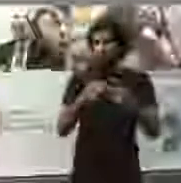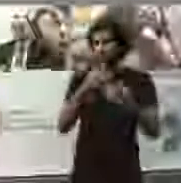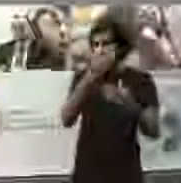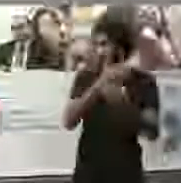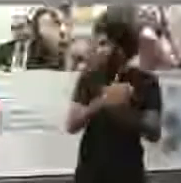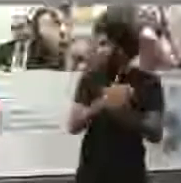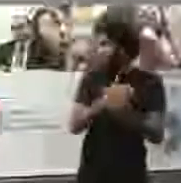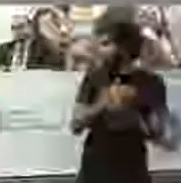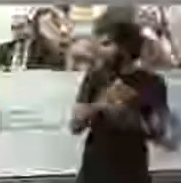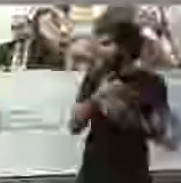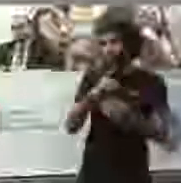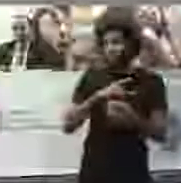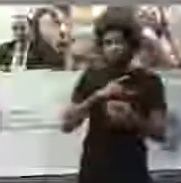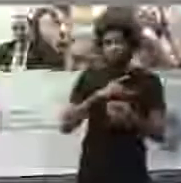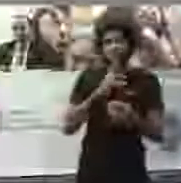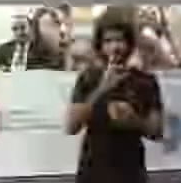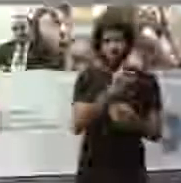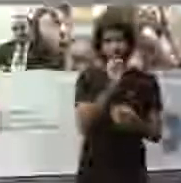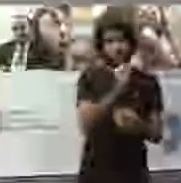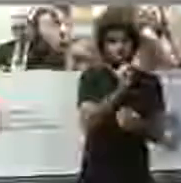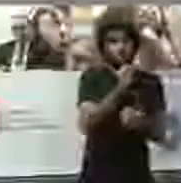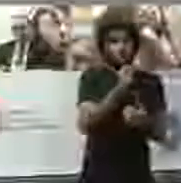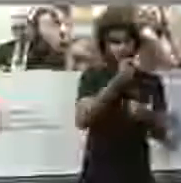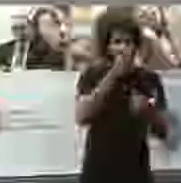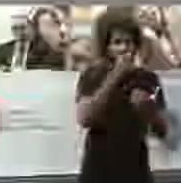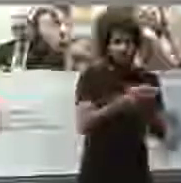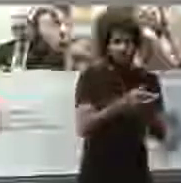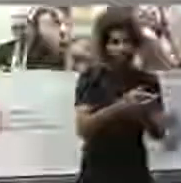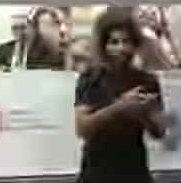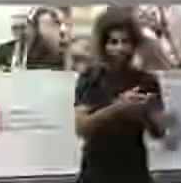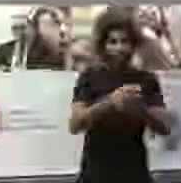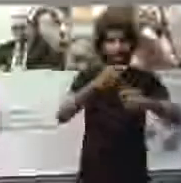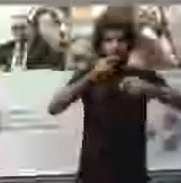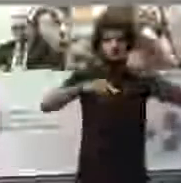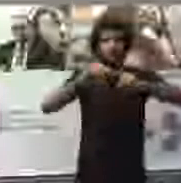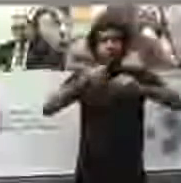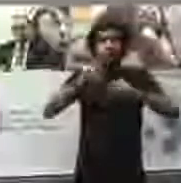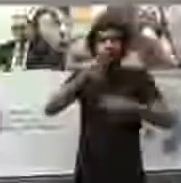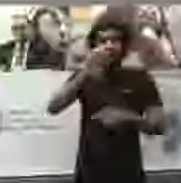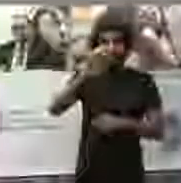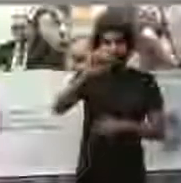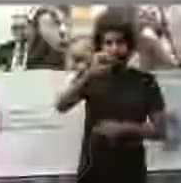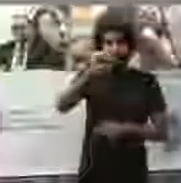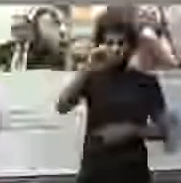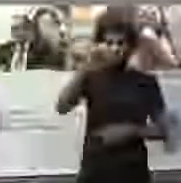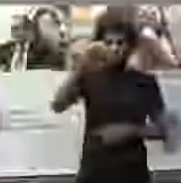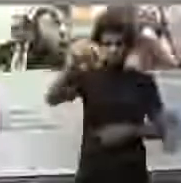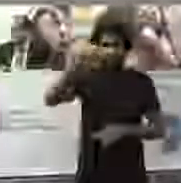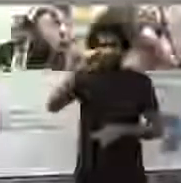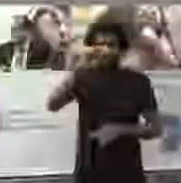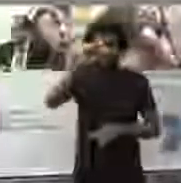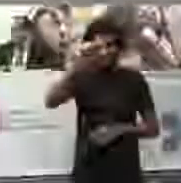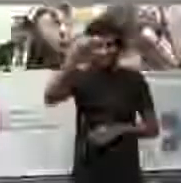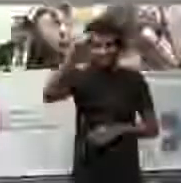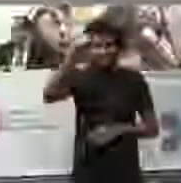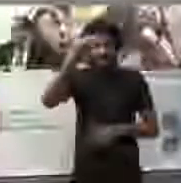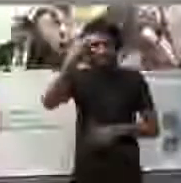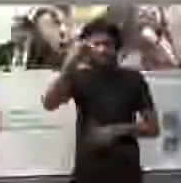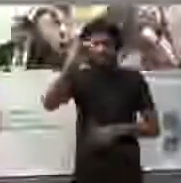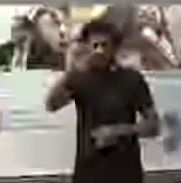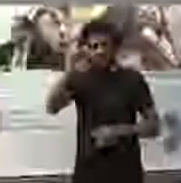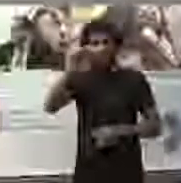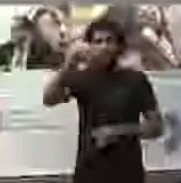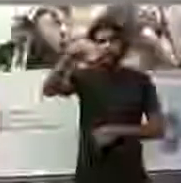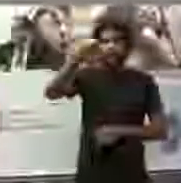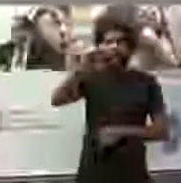era que um objeto semelhante era comprar aparelhos de ressonância magnética quem tem que comprar o aparelho de ressonância magnética não é o secretário de saúde